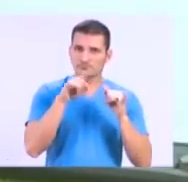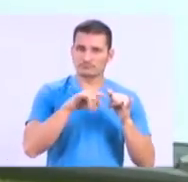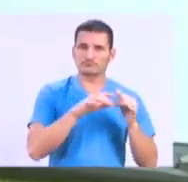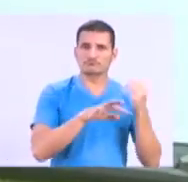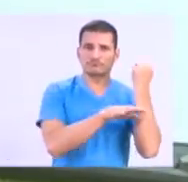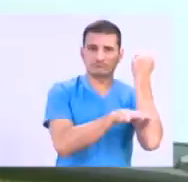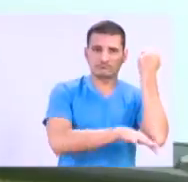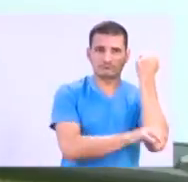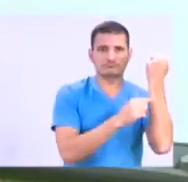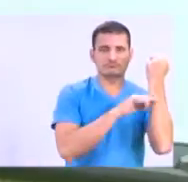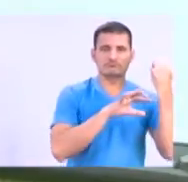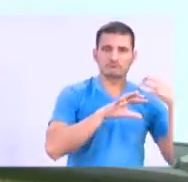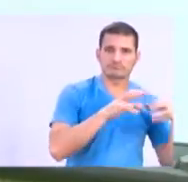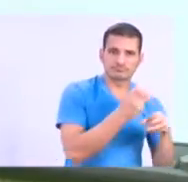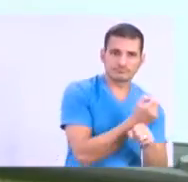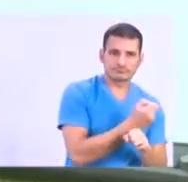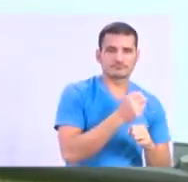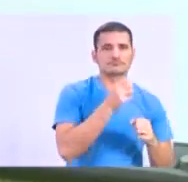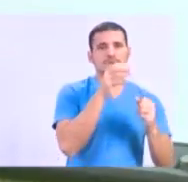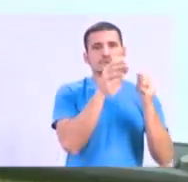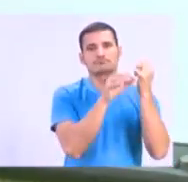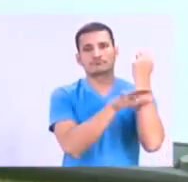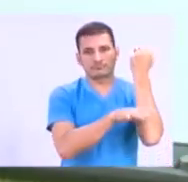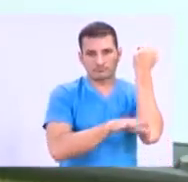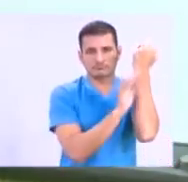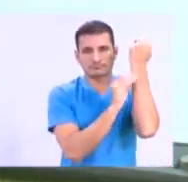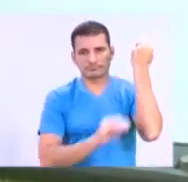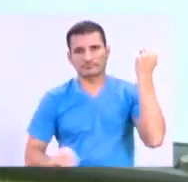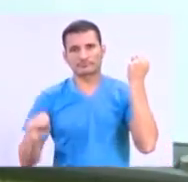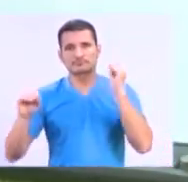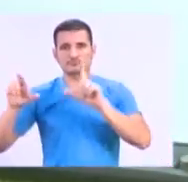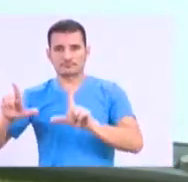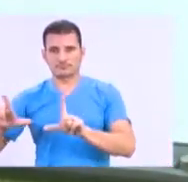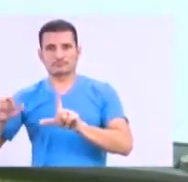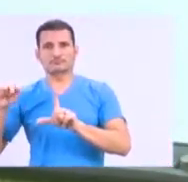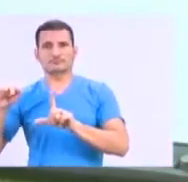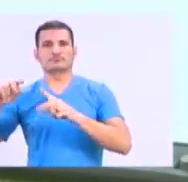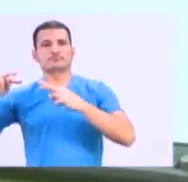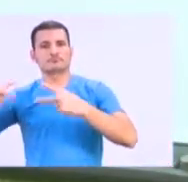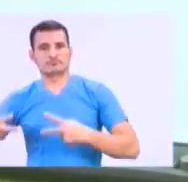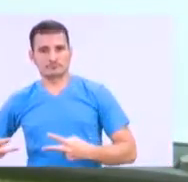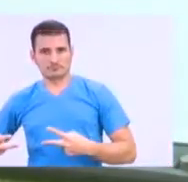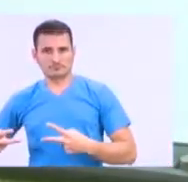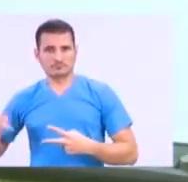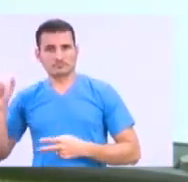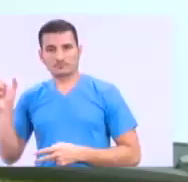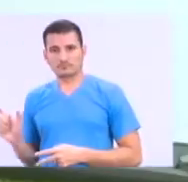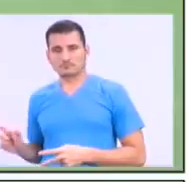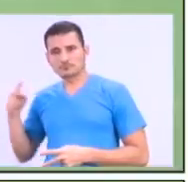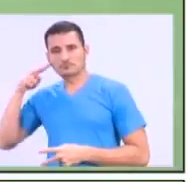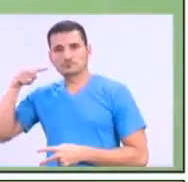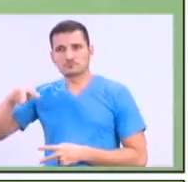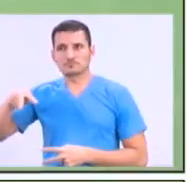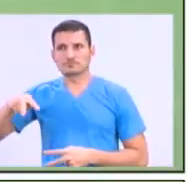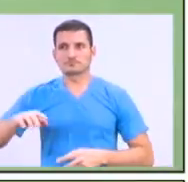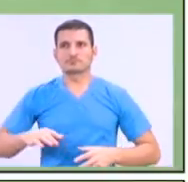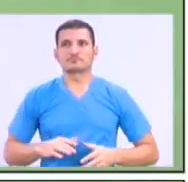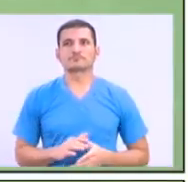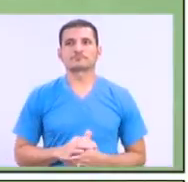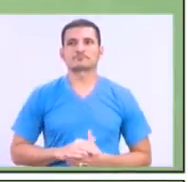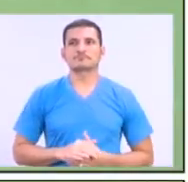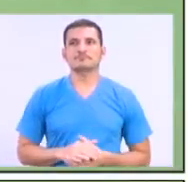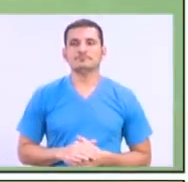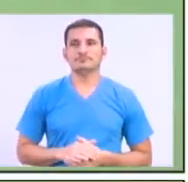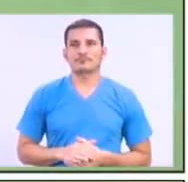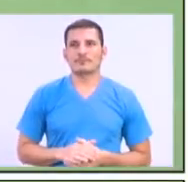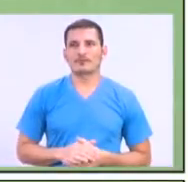dentro do servidor e devolvida para o usuário final num formato de HTML. Aqui que está um